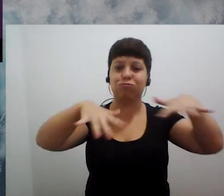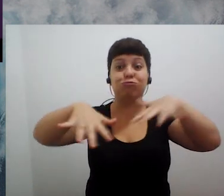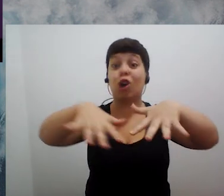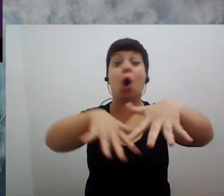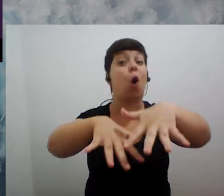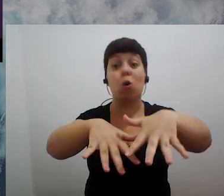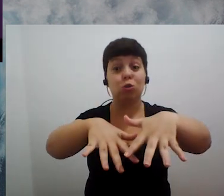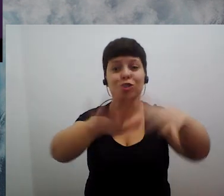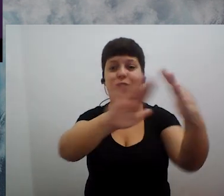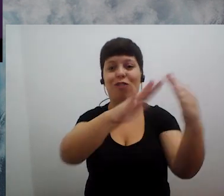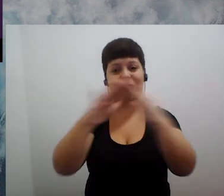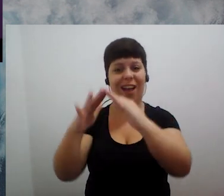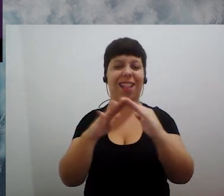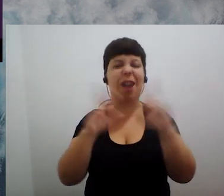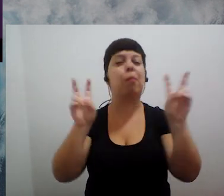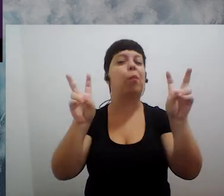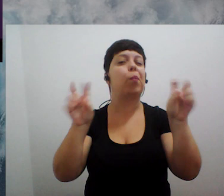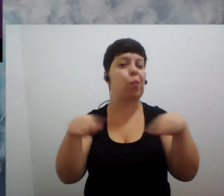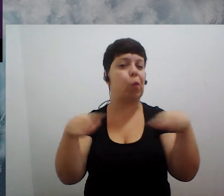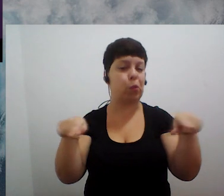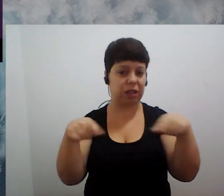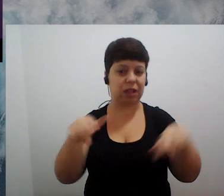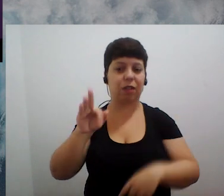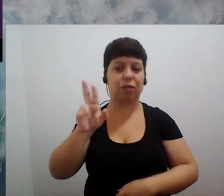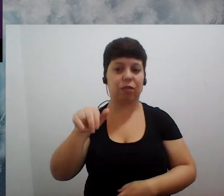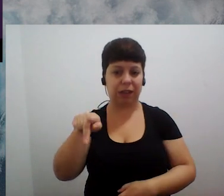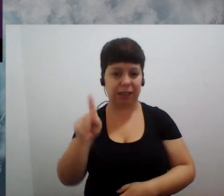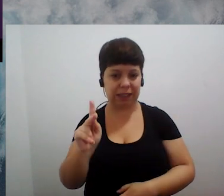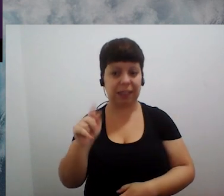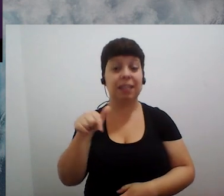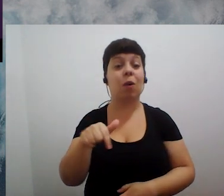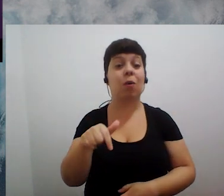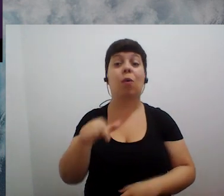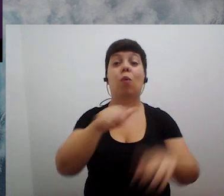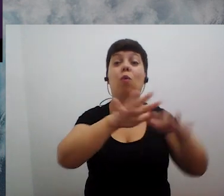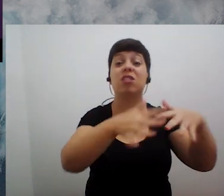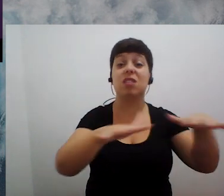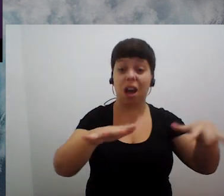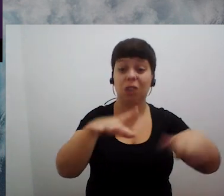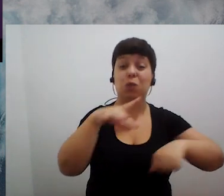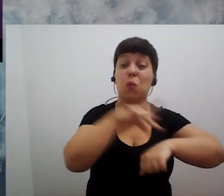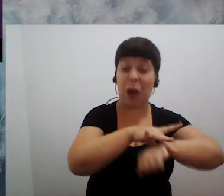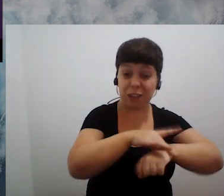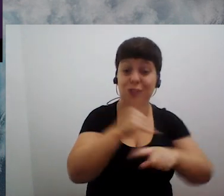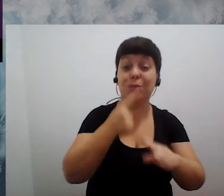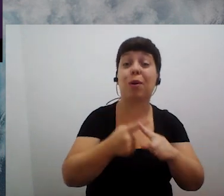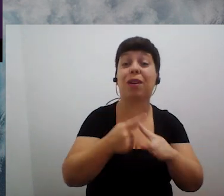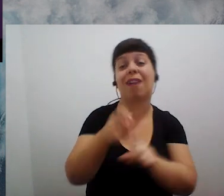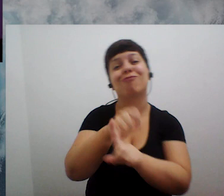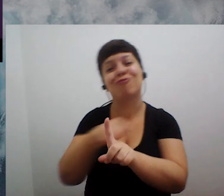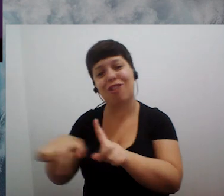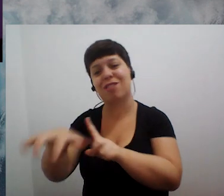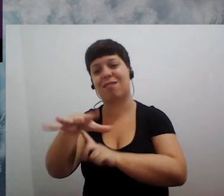é colocar a favela no centro da discussão socioambiental, pois o oceano está doente porque a sociedade está